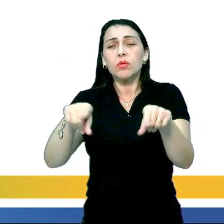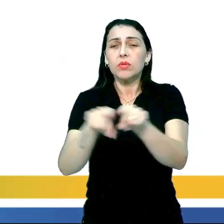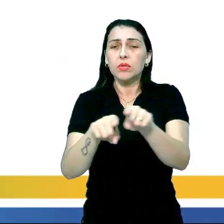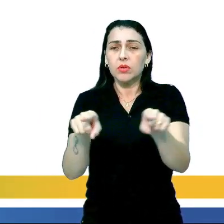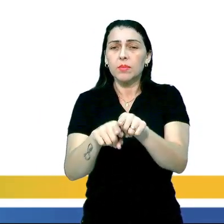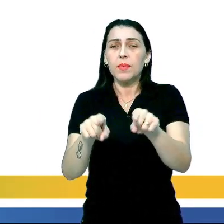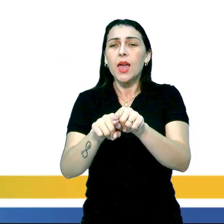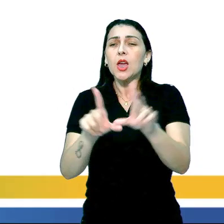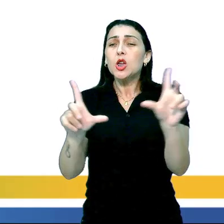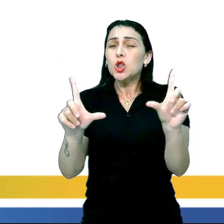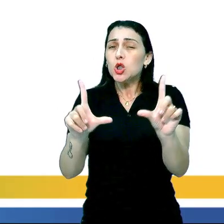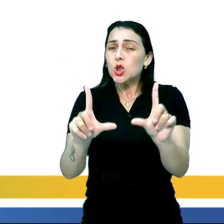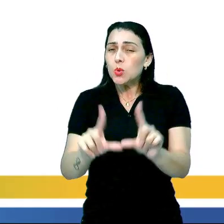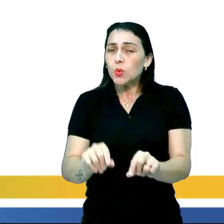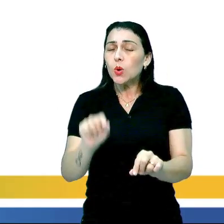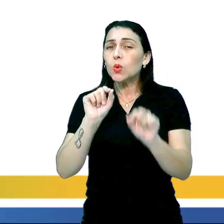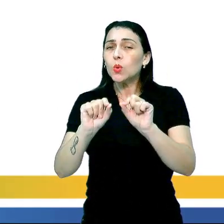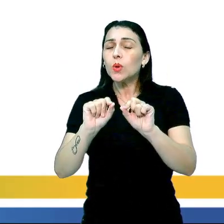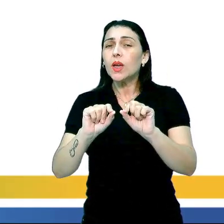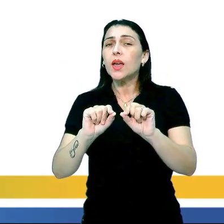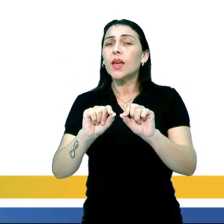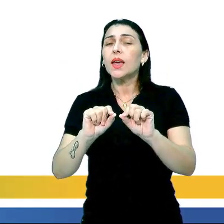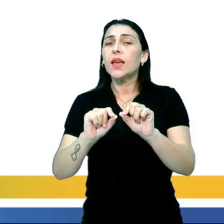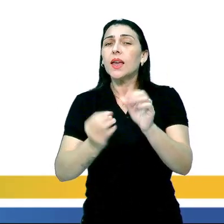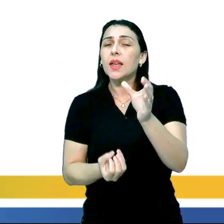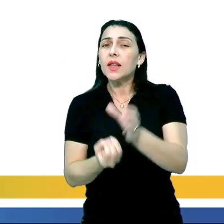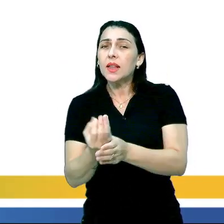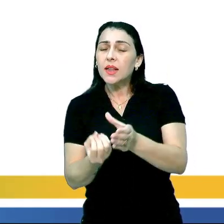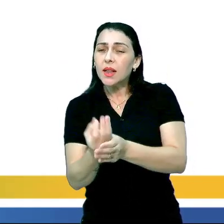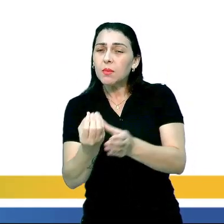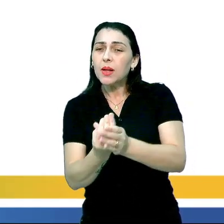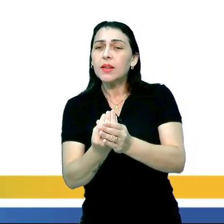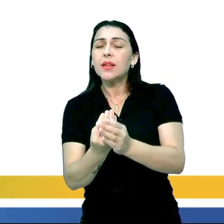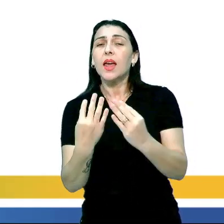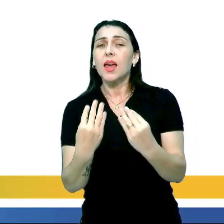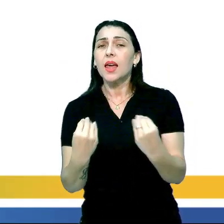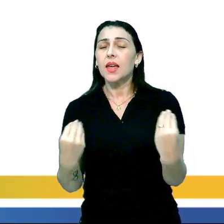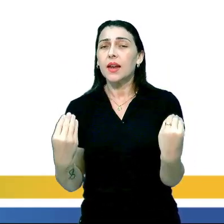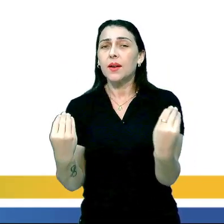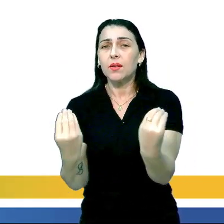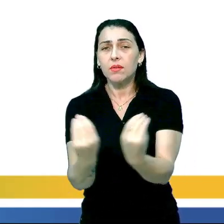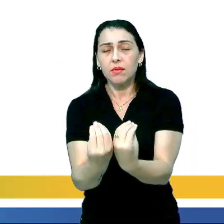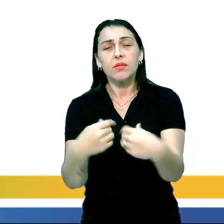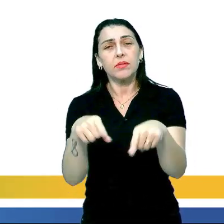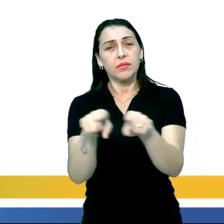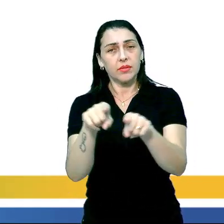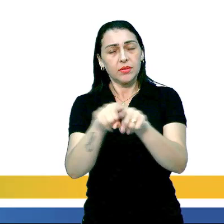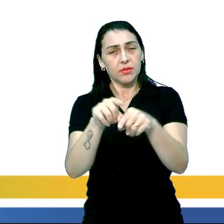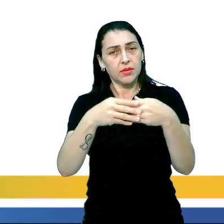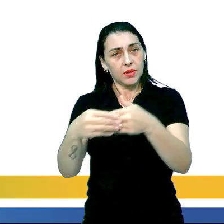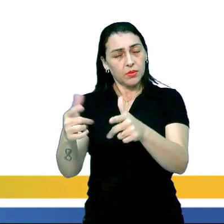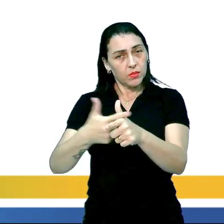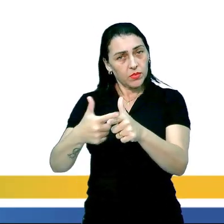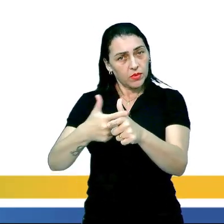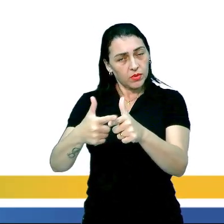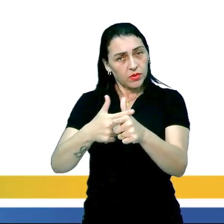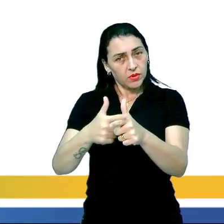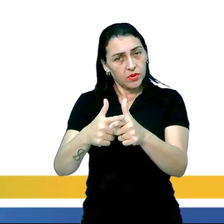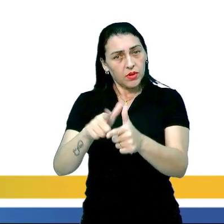degradação do solo é justamente do solo se tornar cada vez mais ácido, que vai também trazer problemas